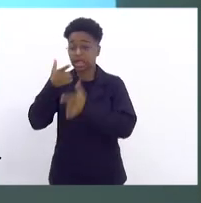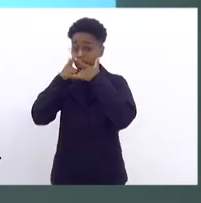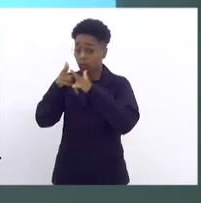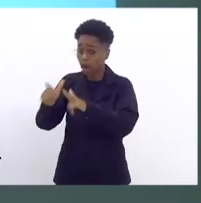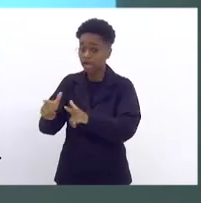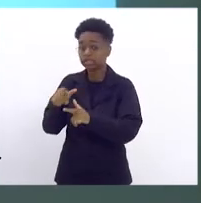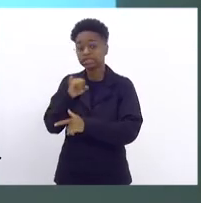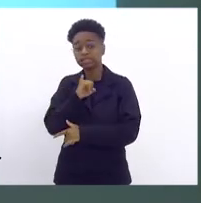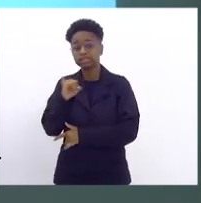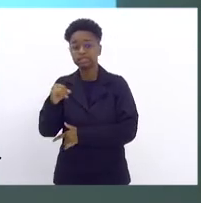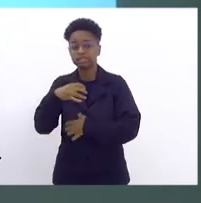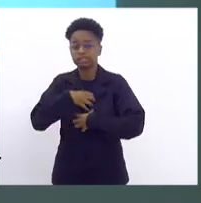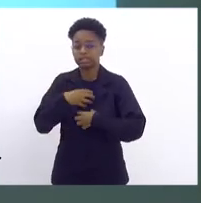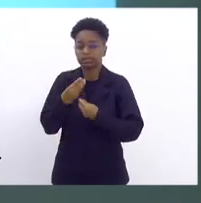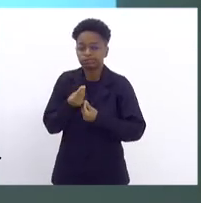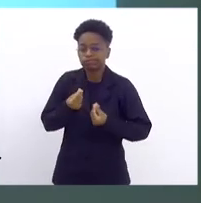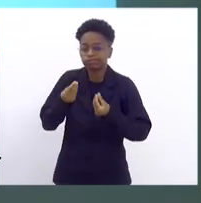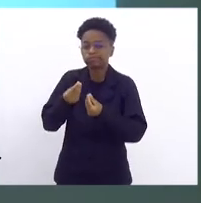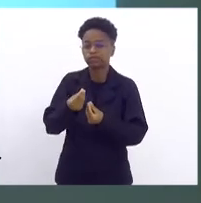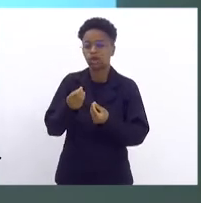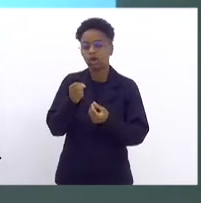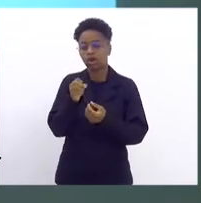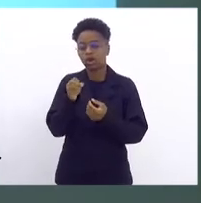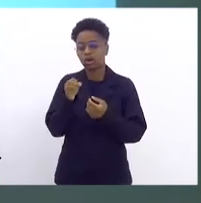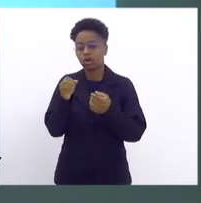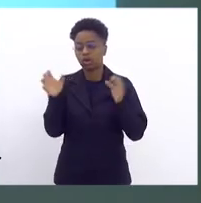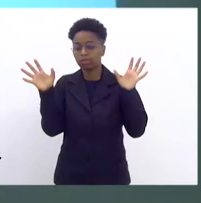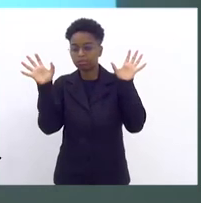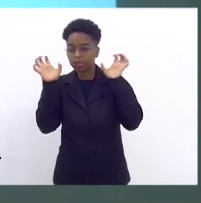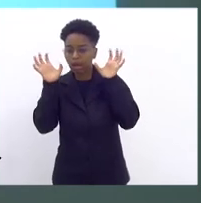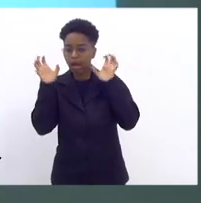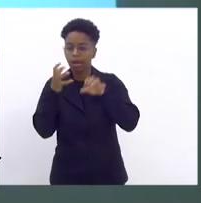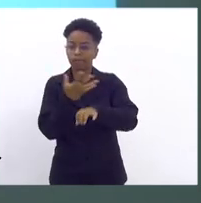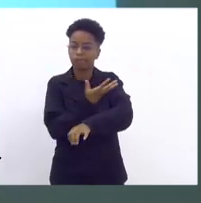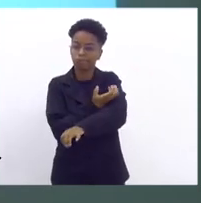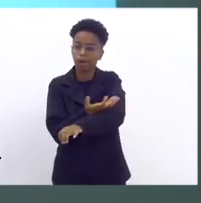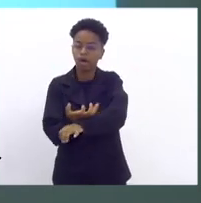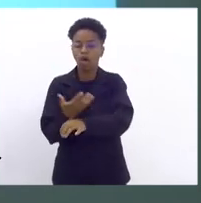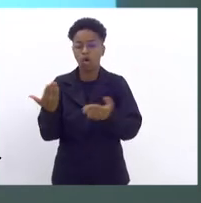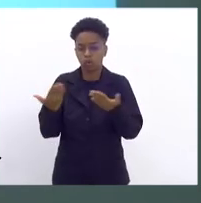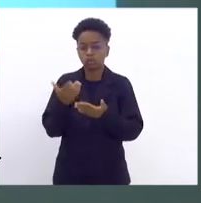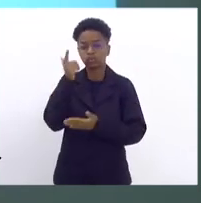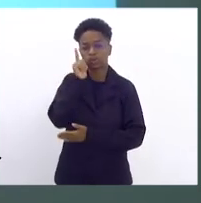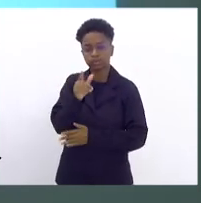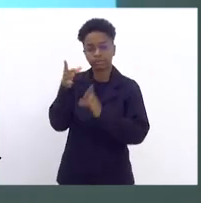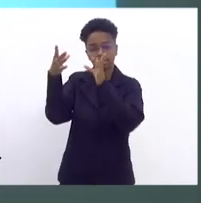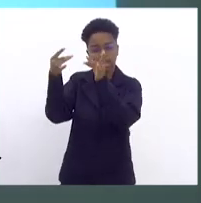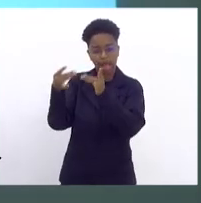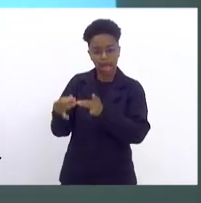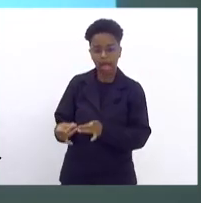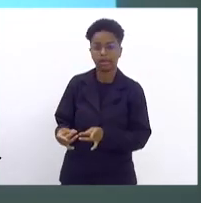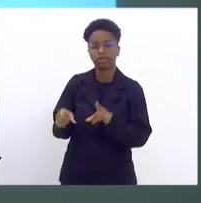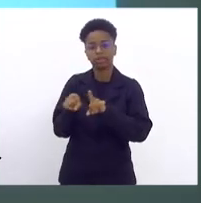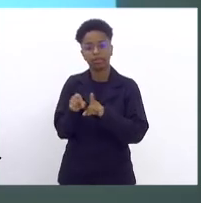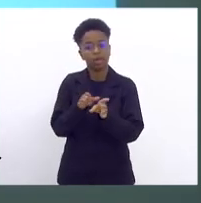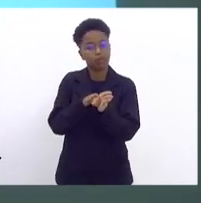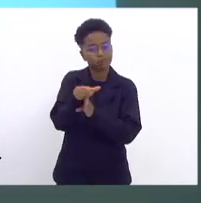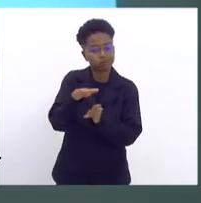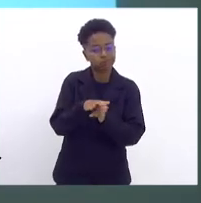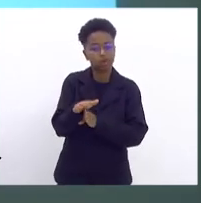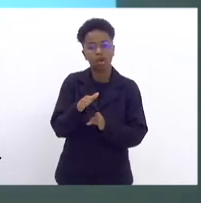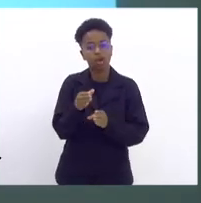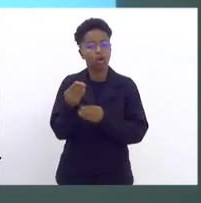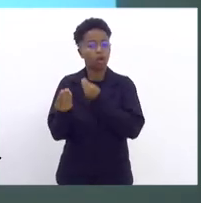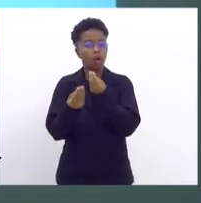cenas questões sensoriais Então hoje a gente consegue com mais especificidade até mesmo para que nortear né